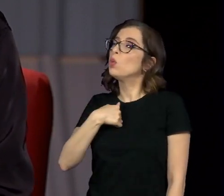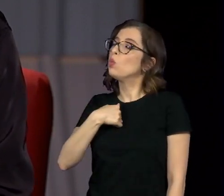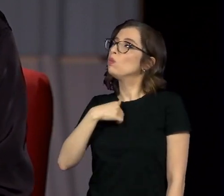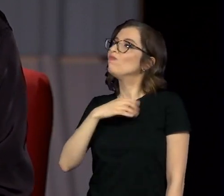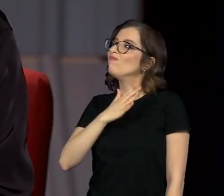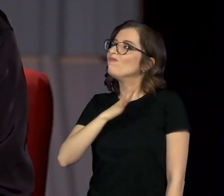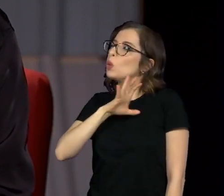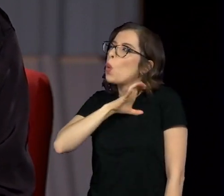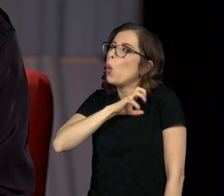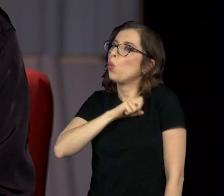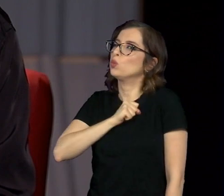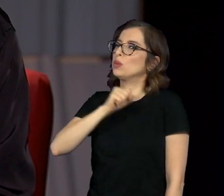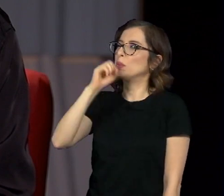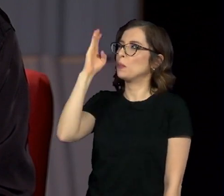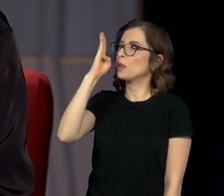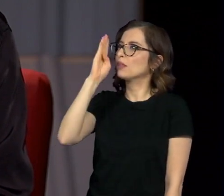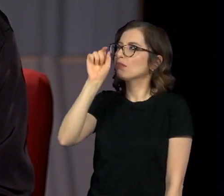pela